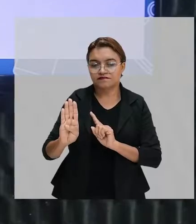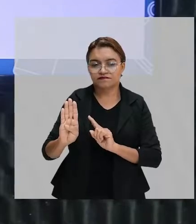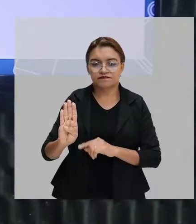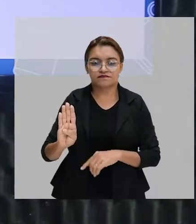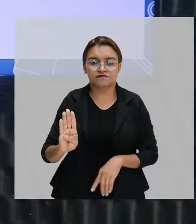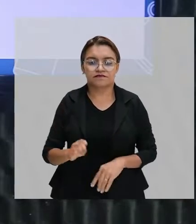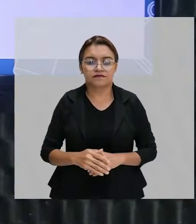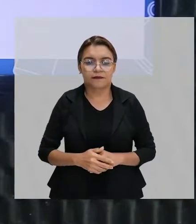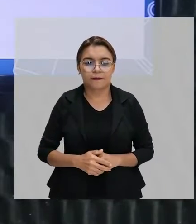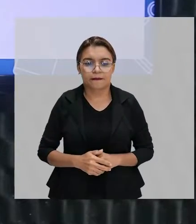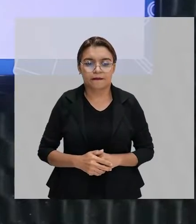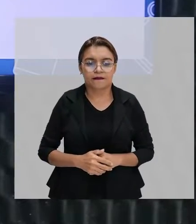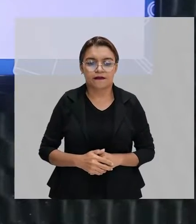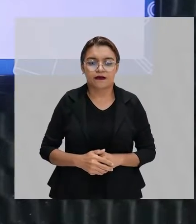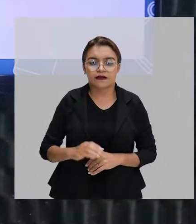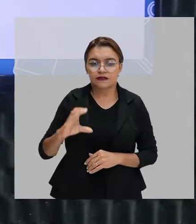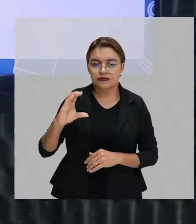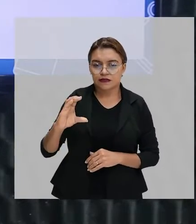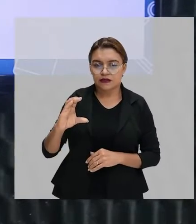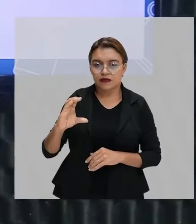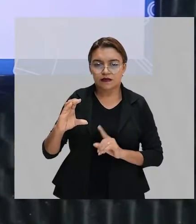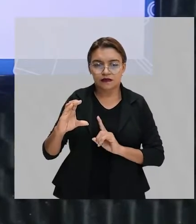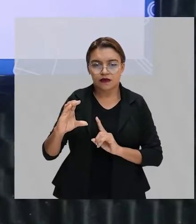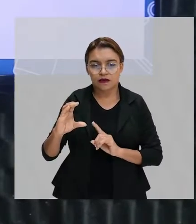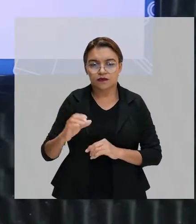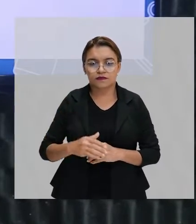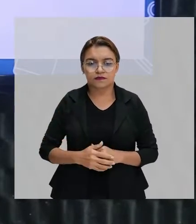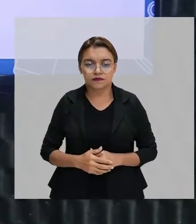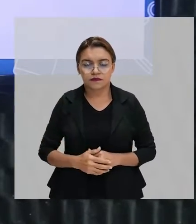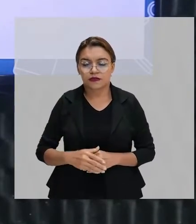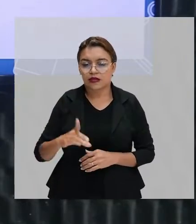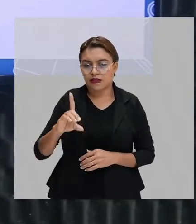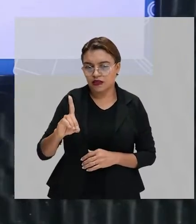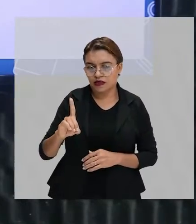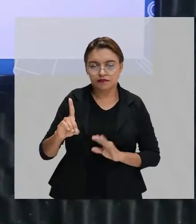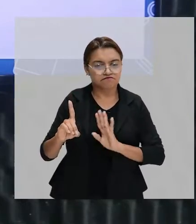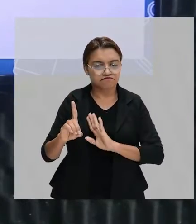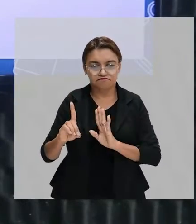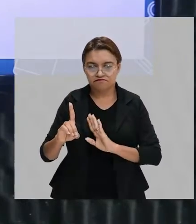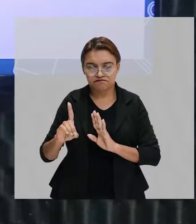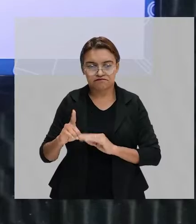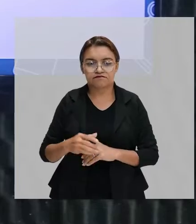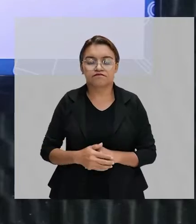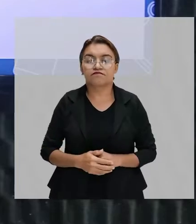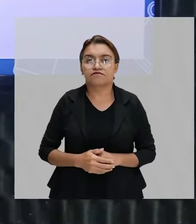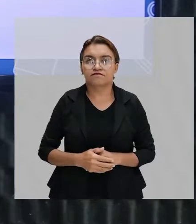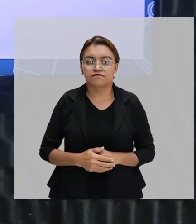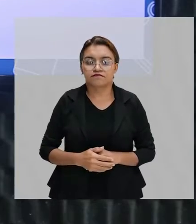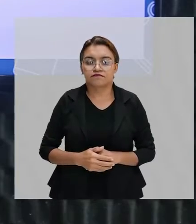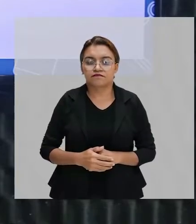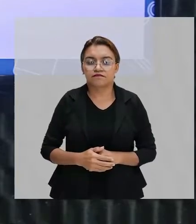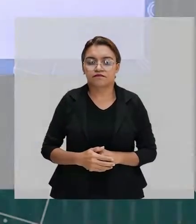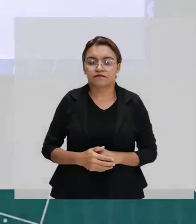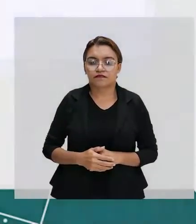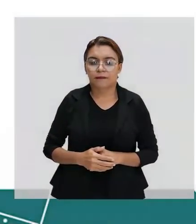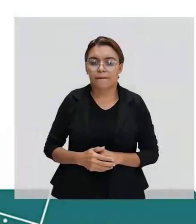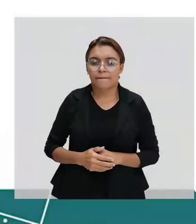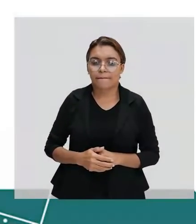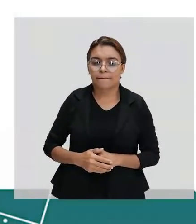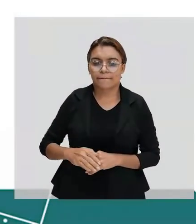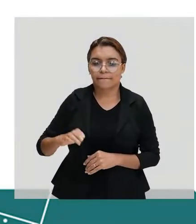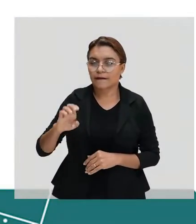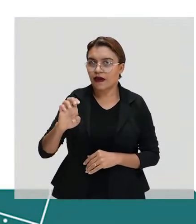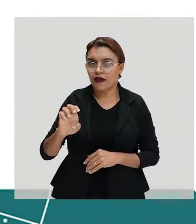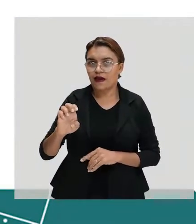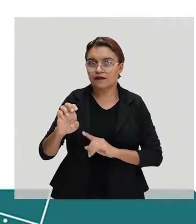jamais sempre saúde reproduzir movimentos são determinados não trabalha a criatividade do indivíduo a queda da maior